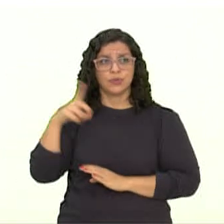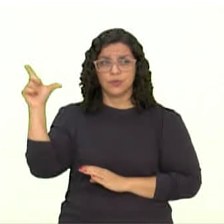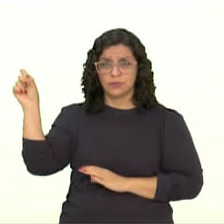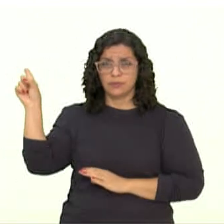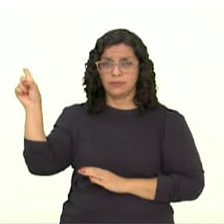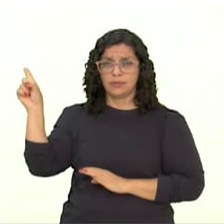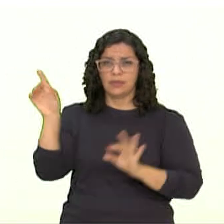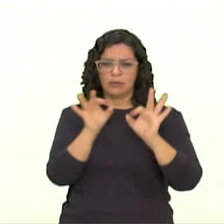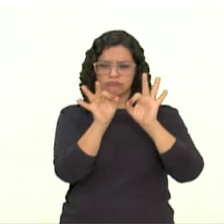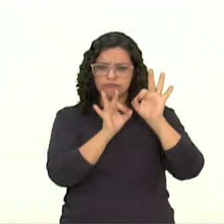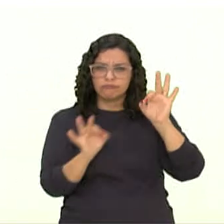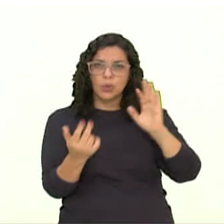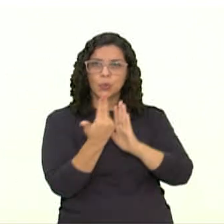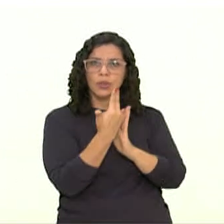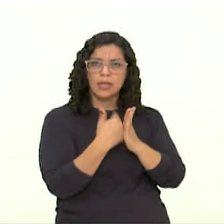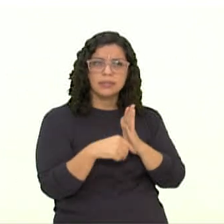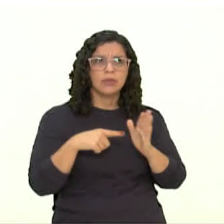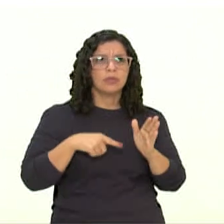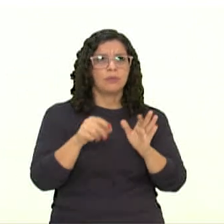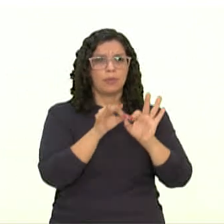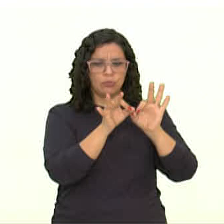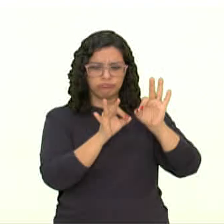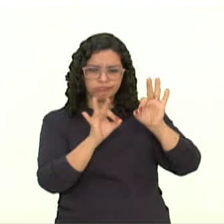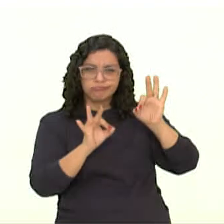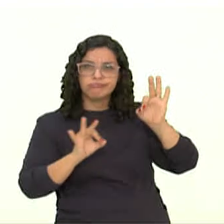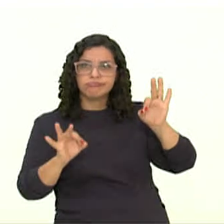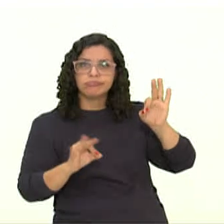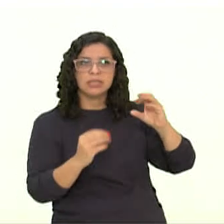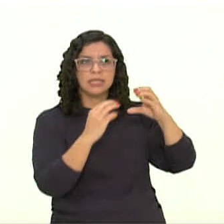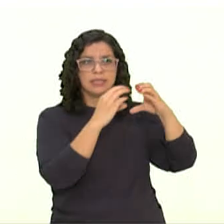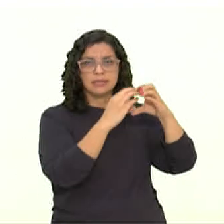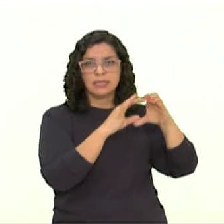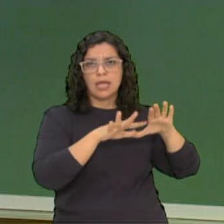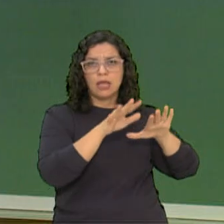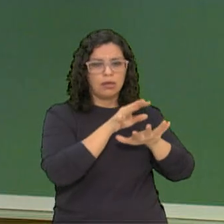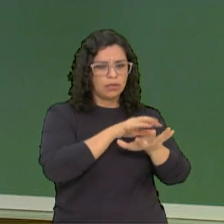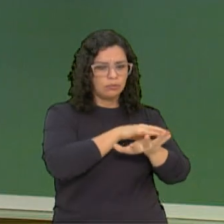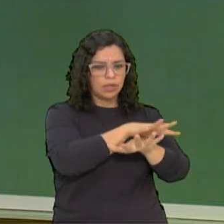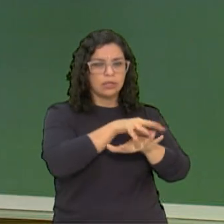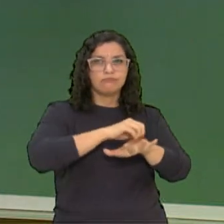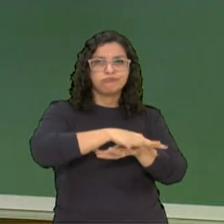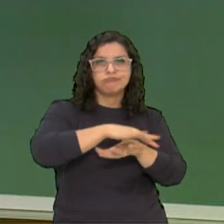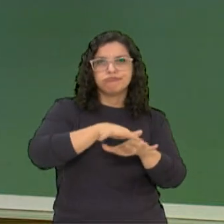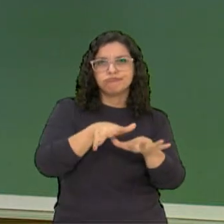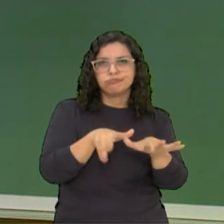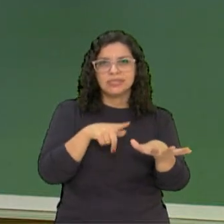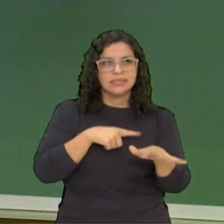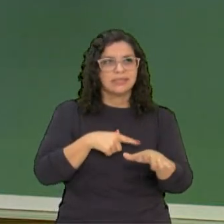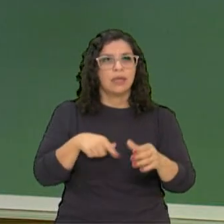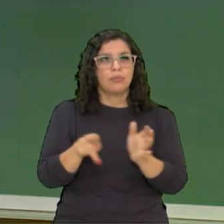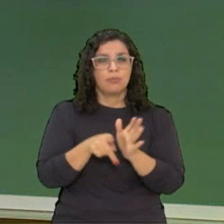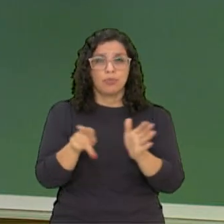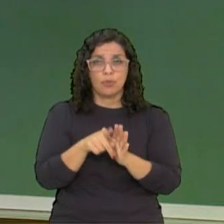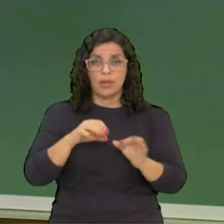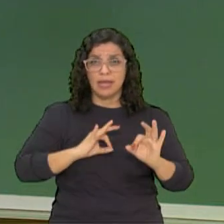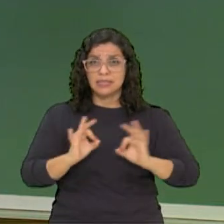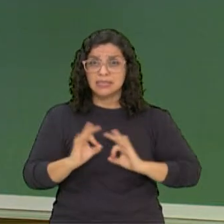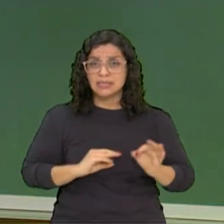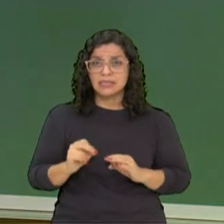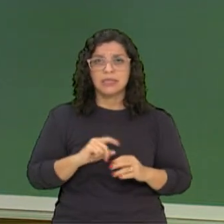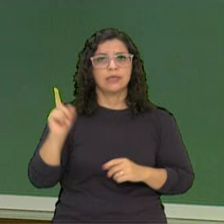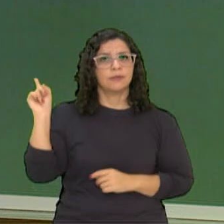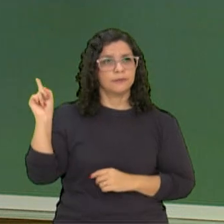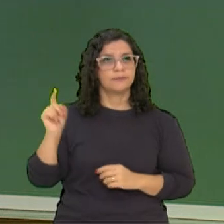neurônio está aqui o esqueminha dele, ele vai ter o corpo celular, que seria essa partezinha aqui central, a célula em si, a parte que a gente conhece